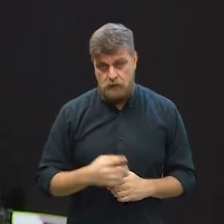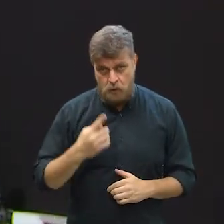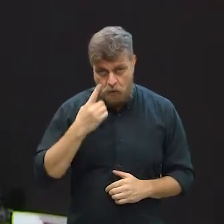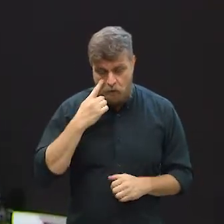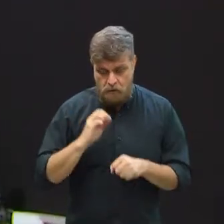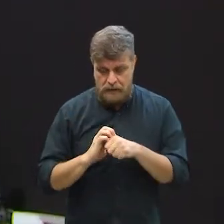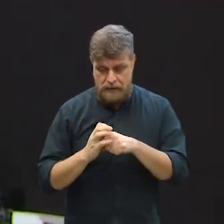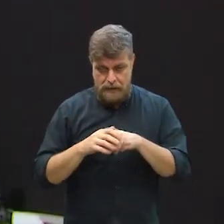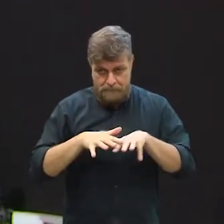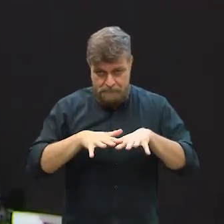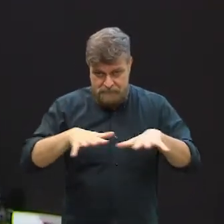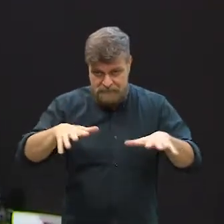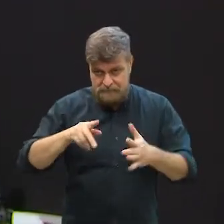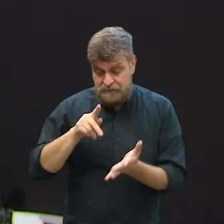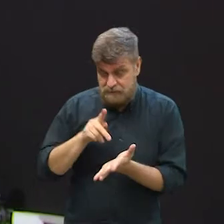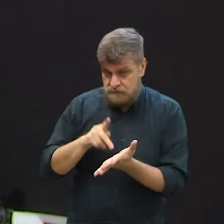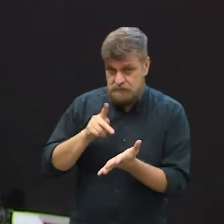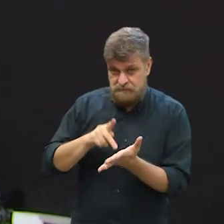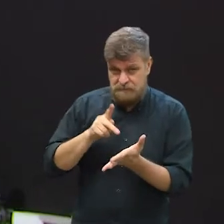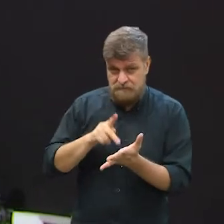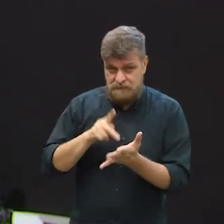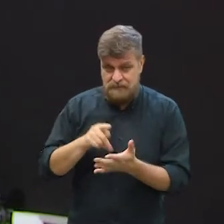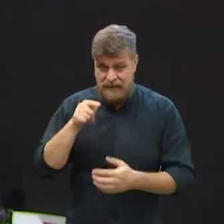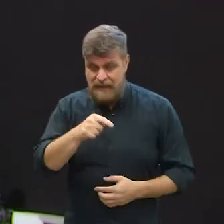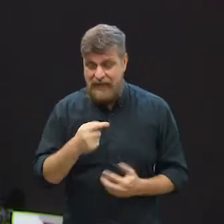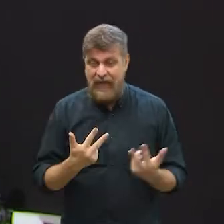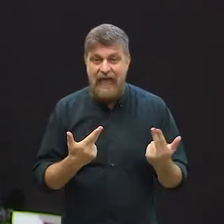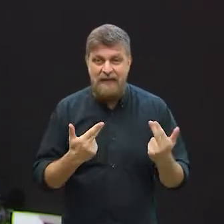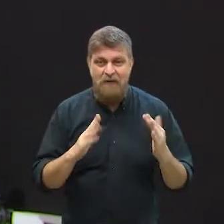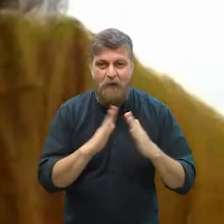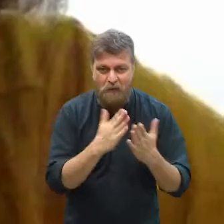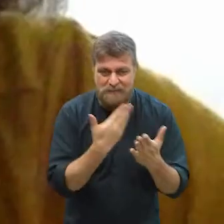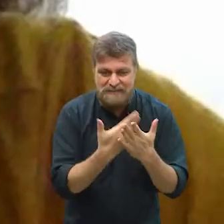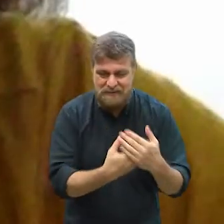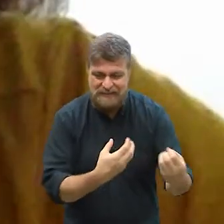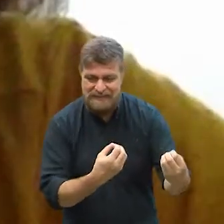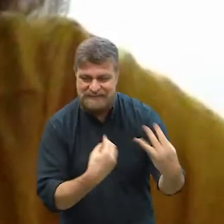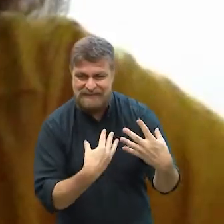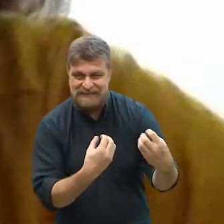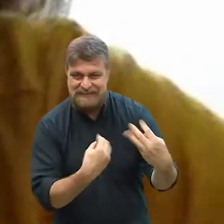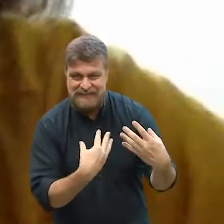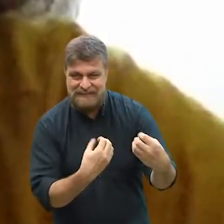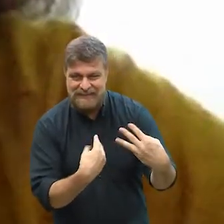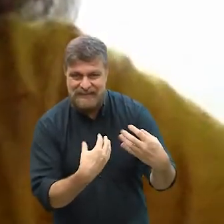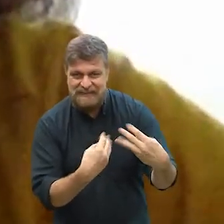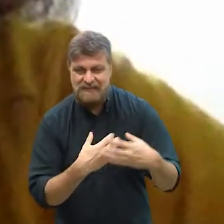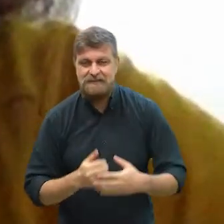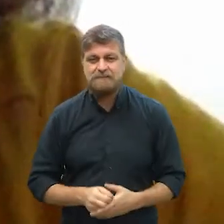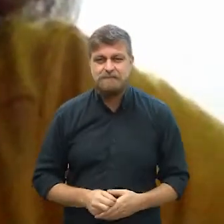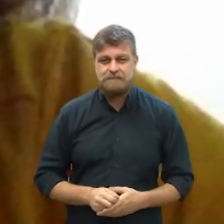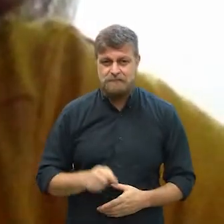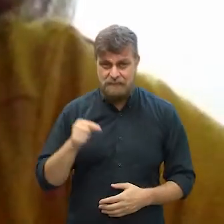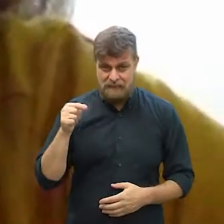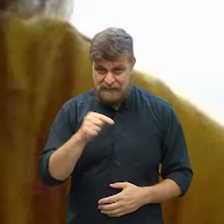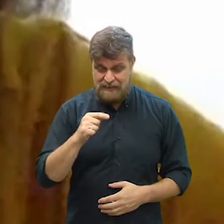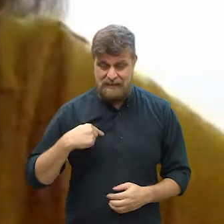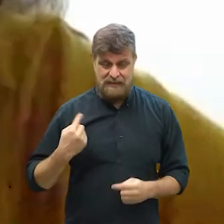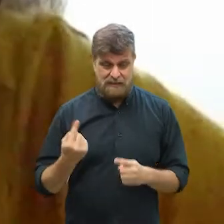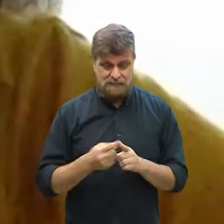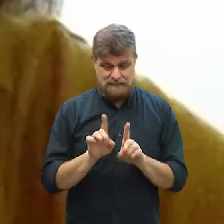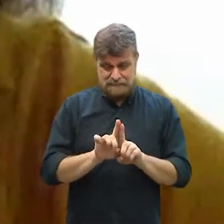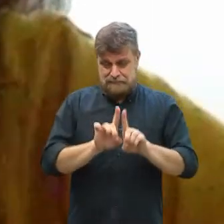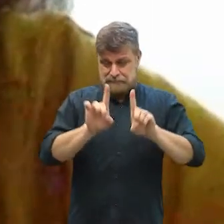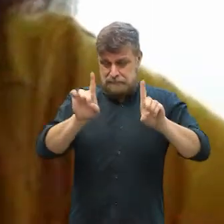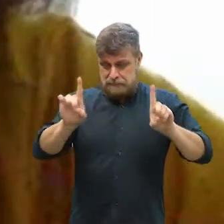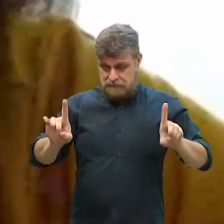Olha, a pandemia, na verdade, eu acho que ela tem sido uma grande escola, né, em todos os sentidos. Eu acho que, por mais que ela nos